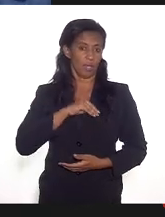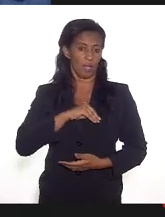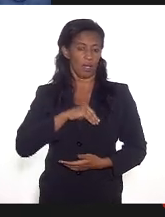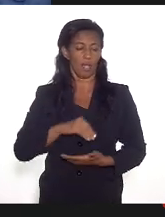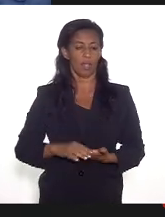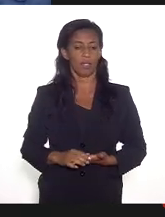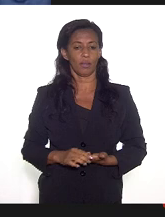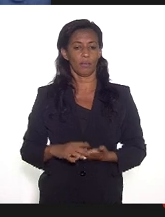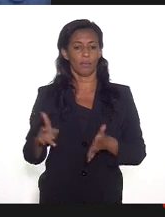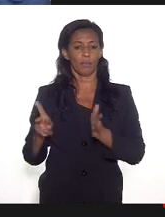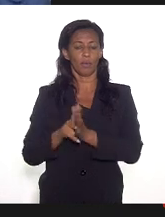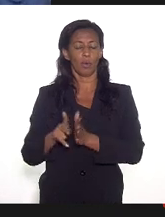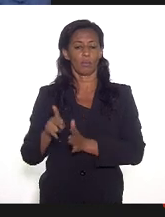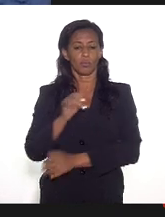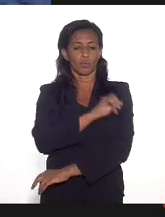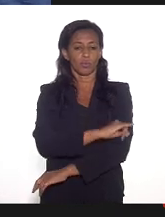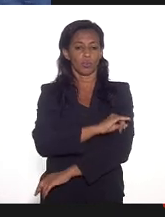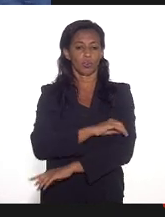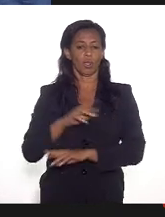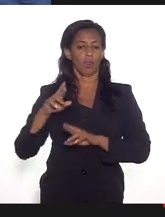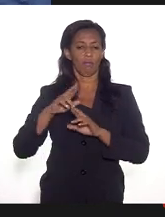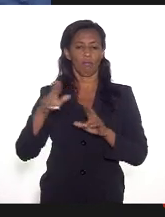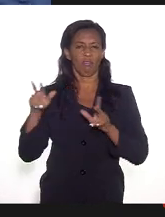brasileiro, especial do Rio de Janeiro, não era